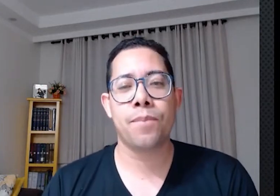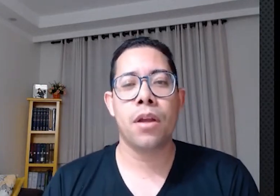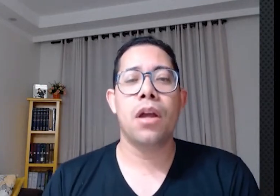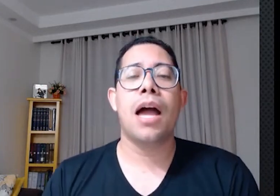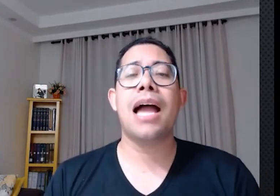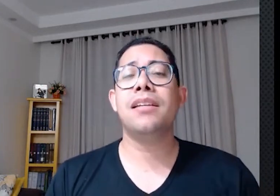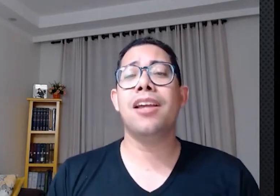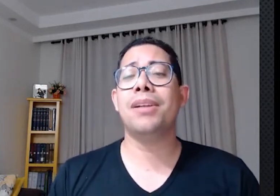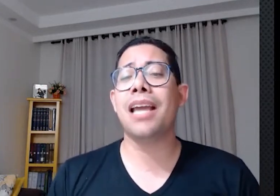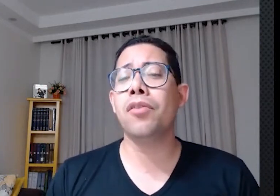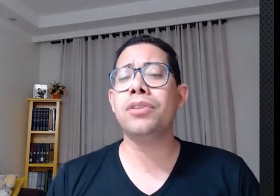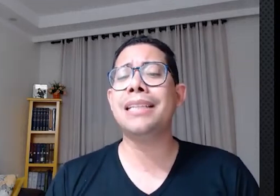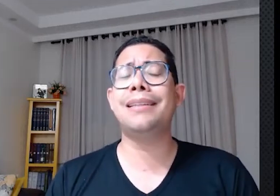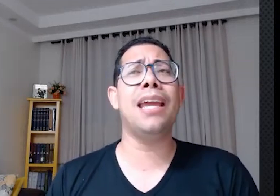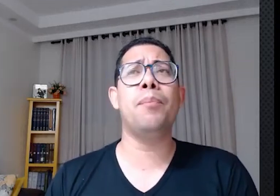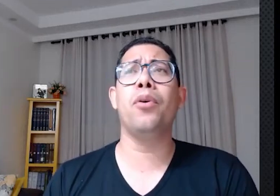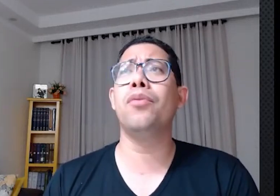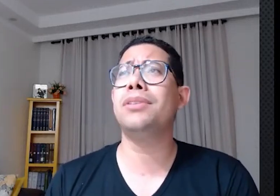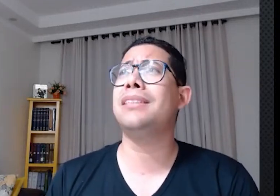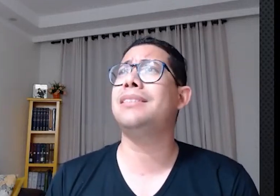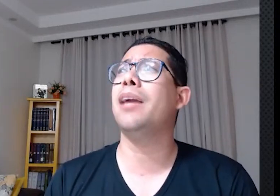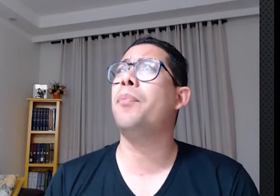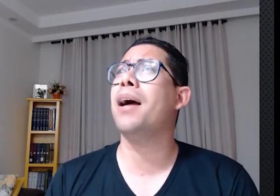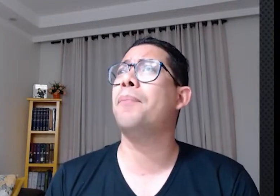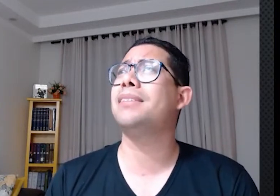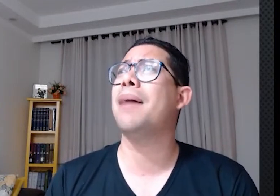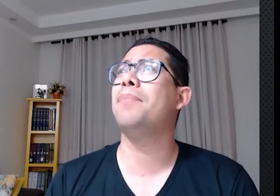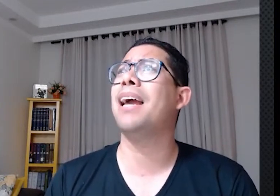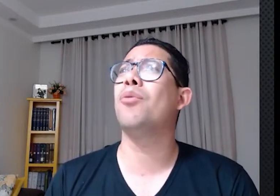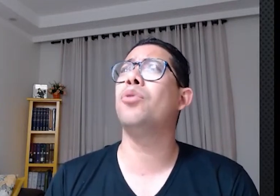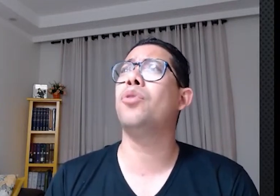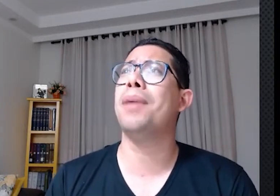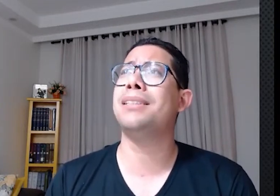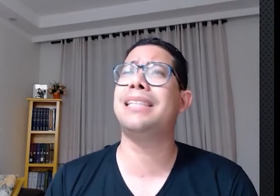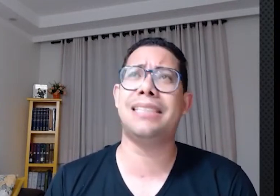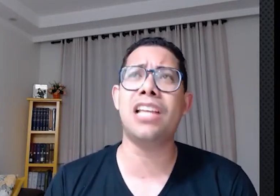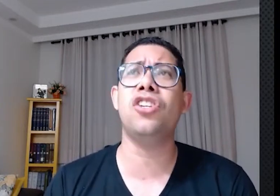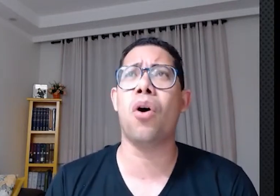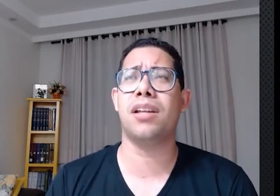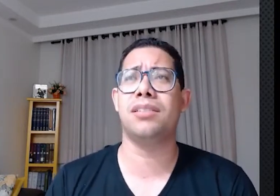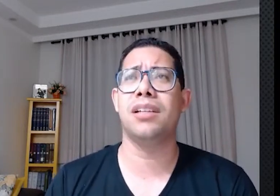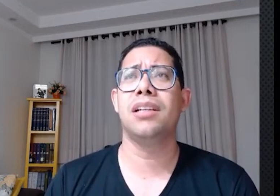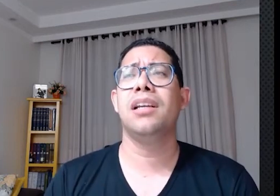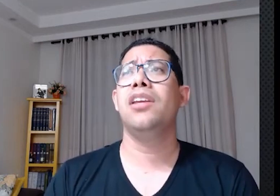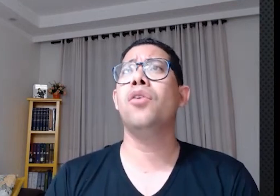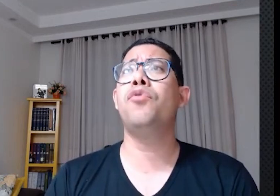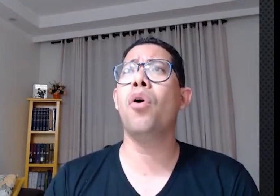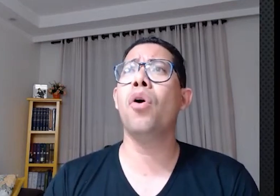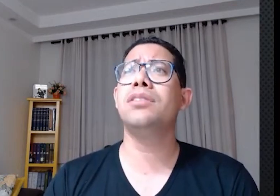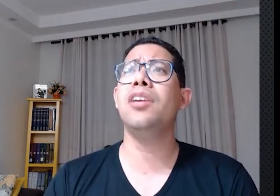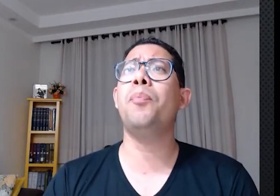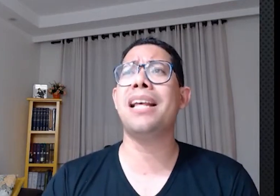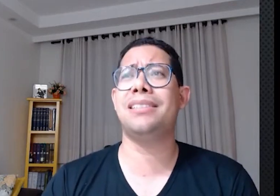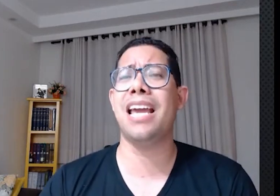começar. Gesiel, mas aí eu não vou ter tempo para saber. O culto começa às 7 horas. E eu